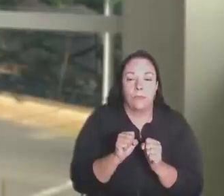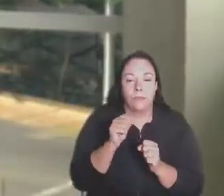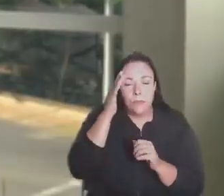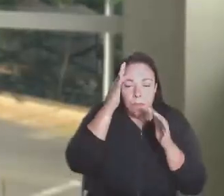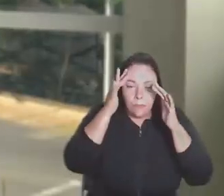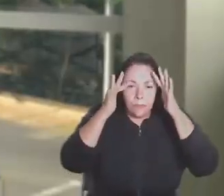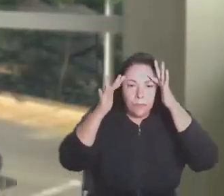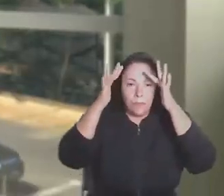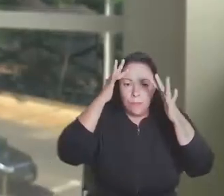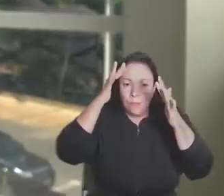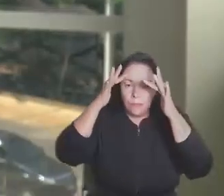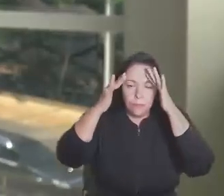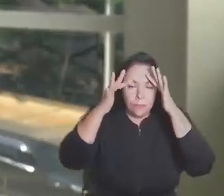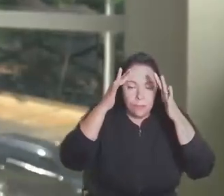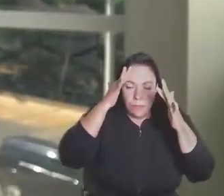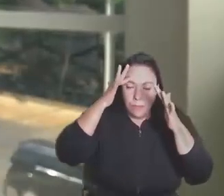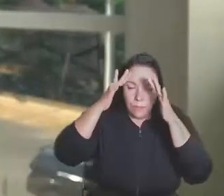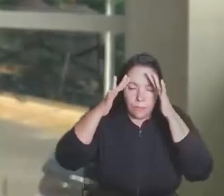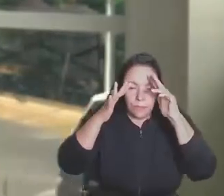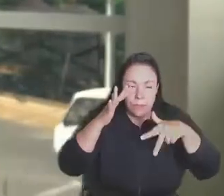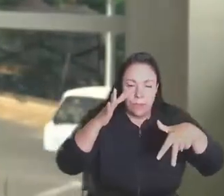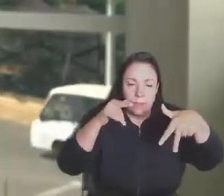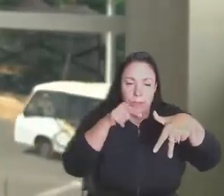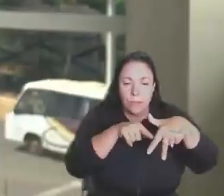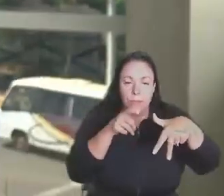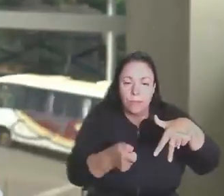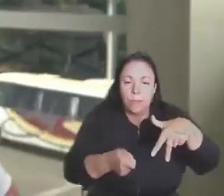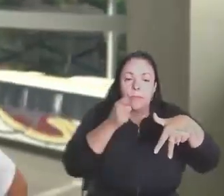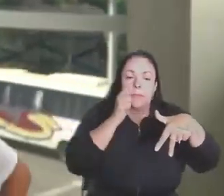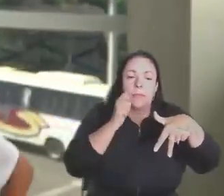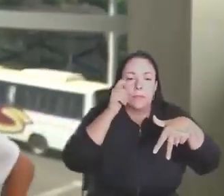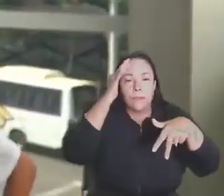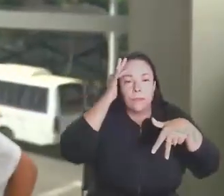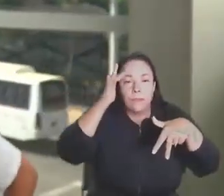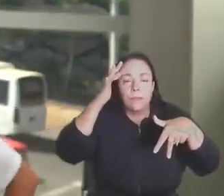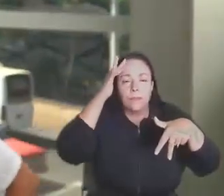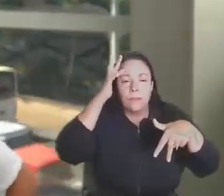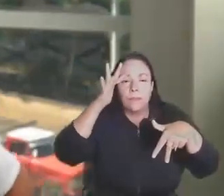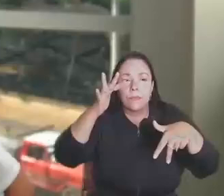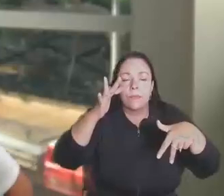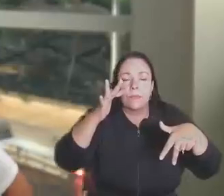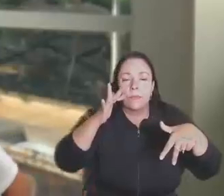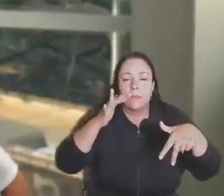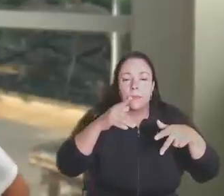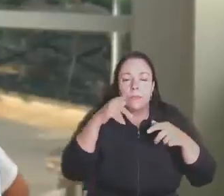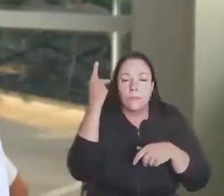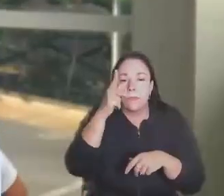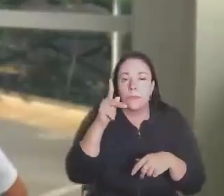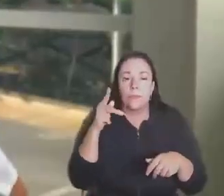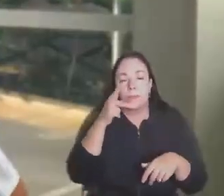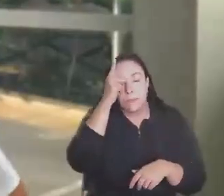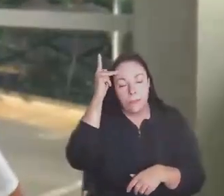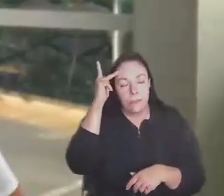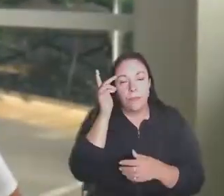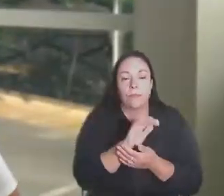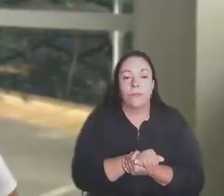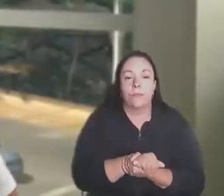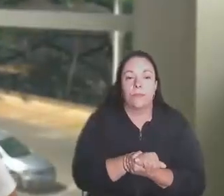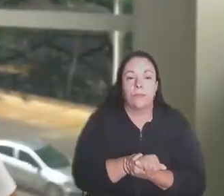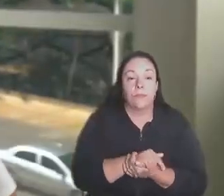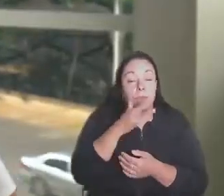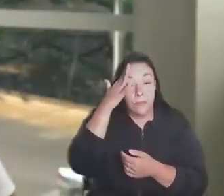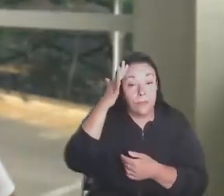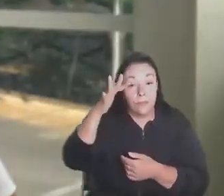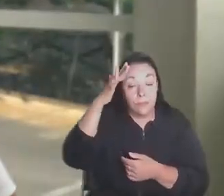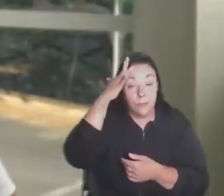imaginar o quanto pescador de sonhos se tornaram através da sua pessoa. E que esses sonhos